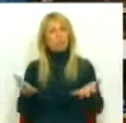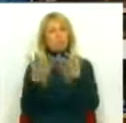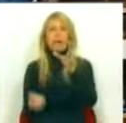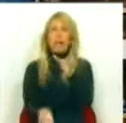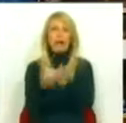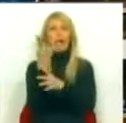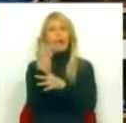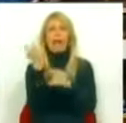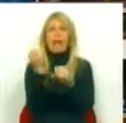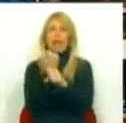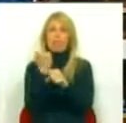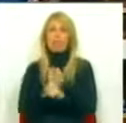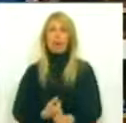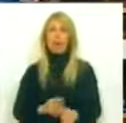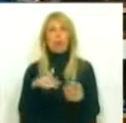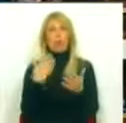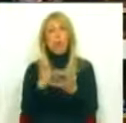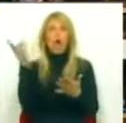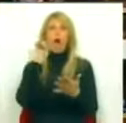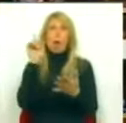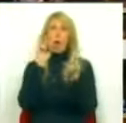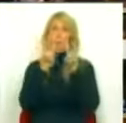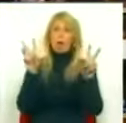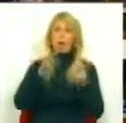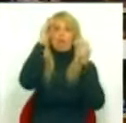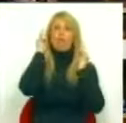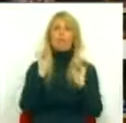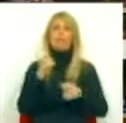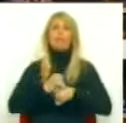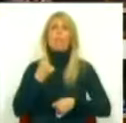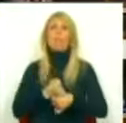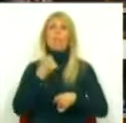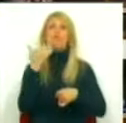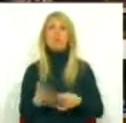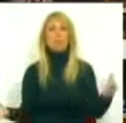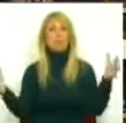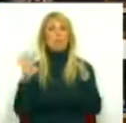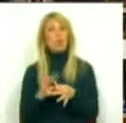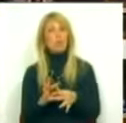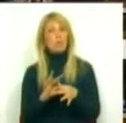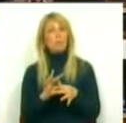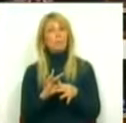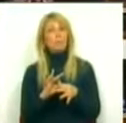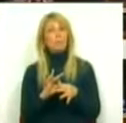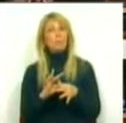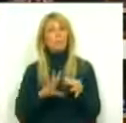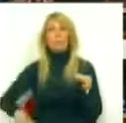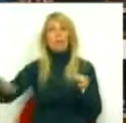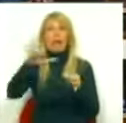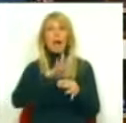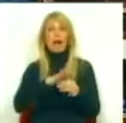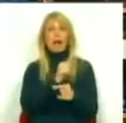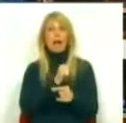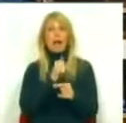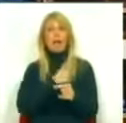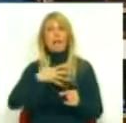emprego, para reforçar a qualificação e a formação profissional em estreita ligação com o tecido empresarial